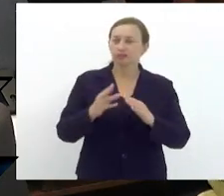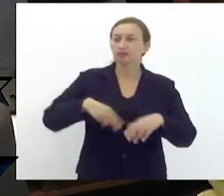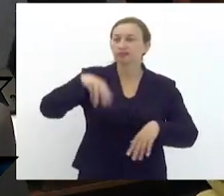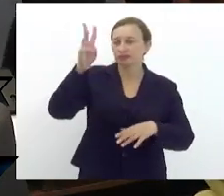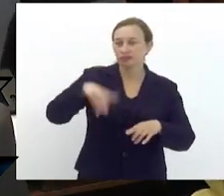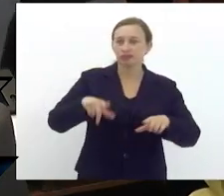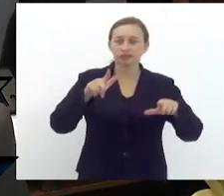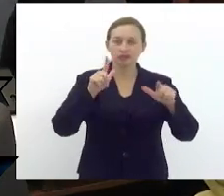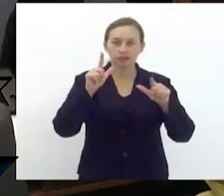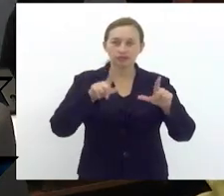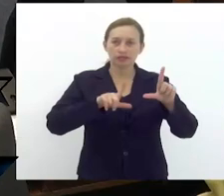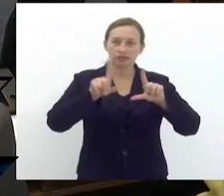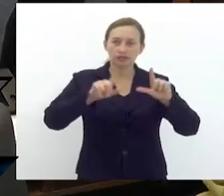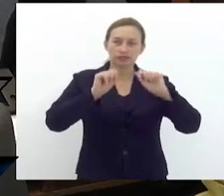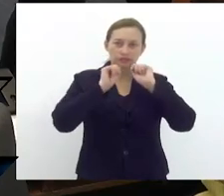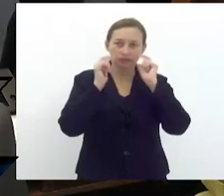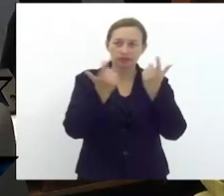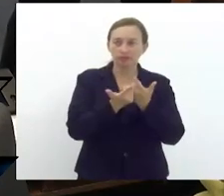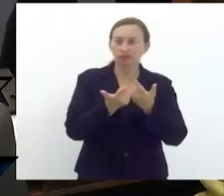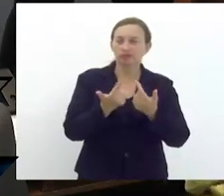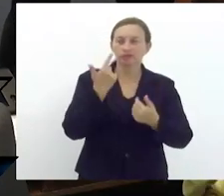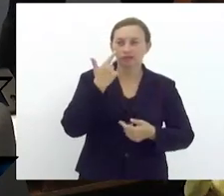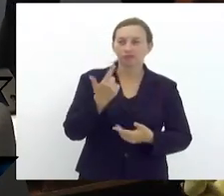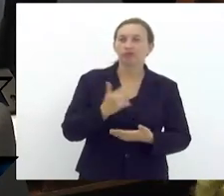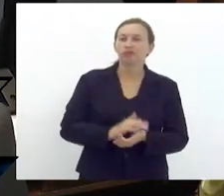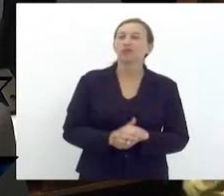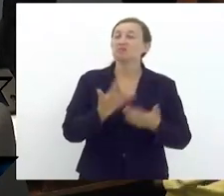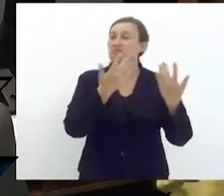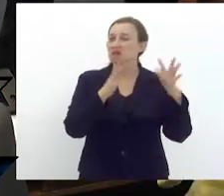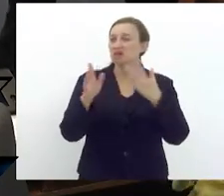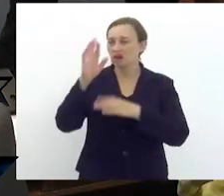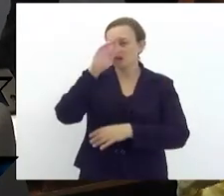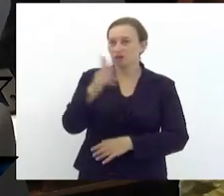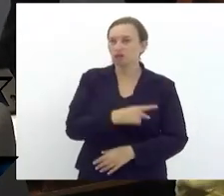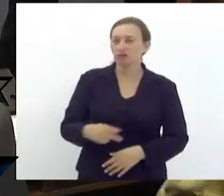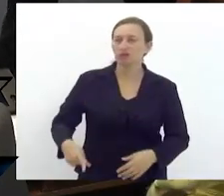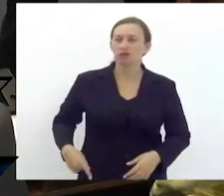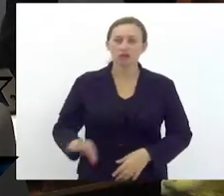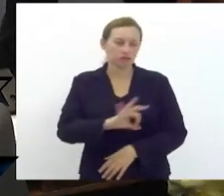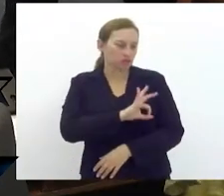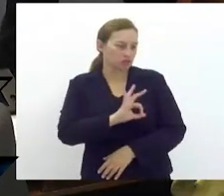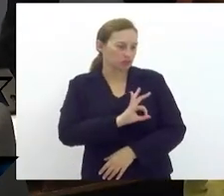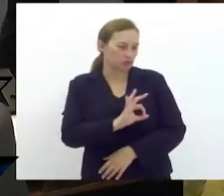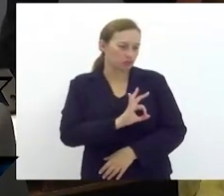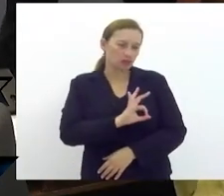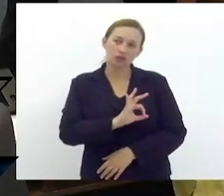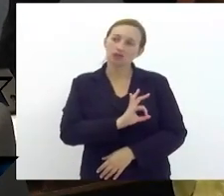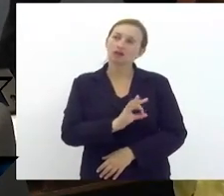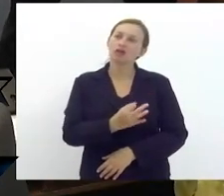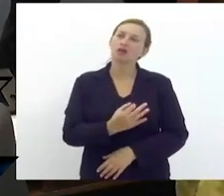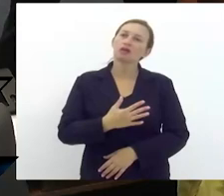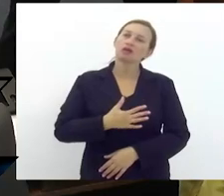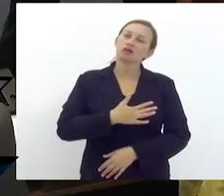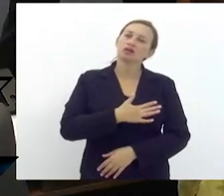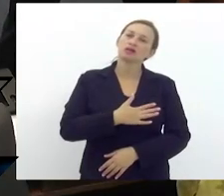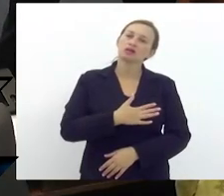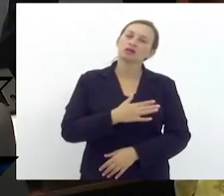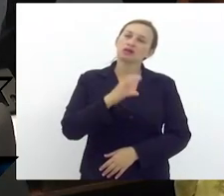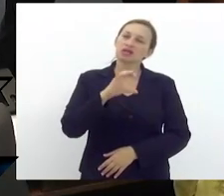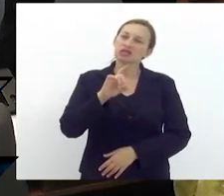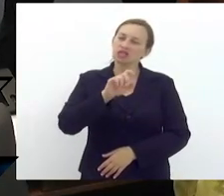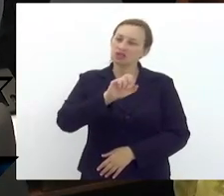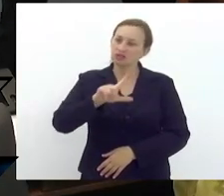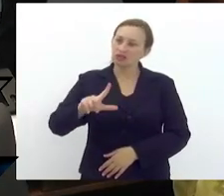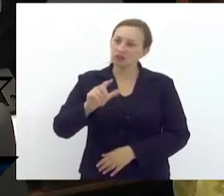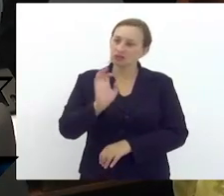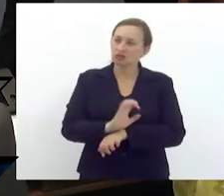assiste eu quero hoje senhor presidente parabenizar a polícia civil do Estado do Rio de Janeiro Ela é